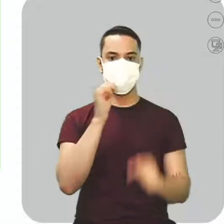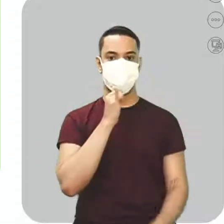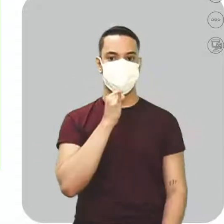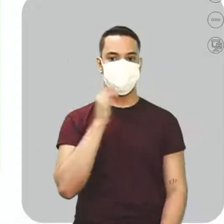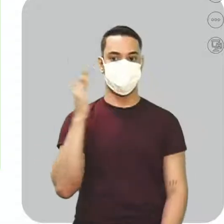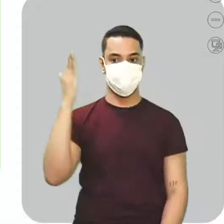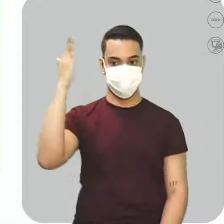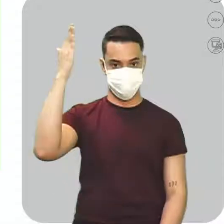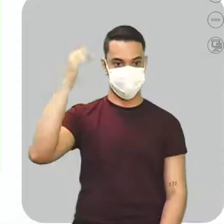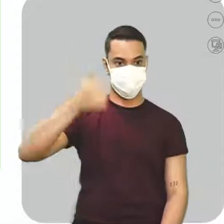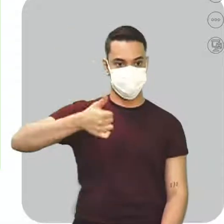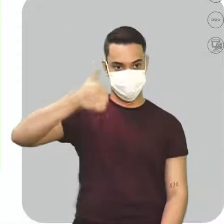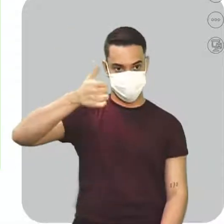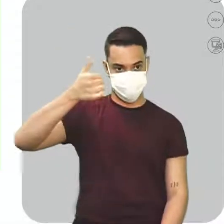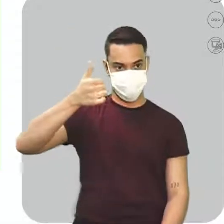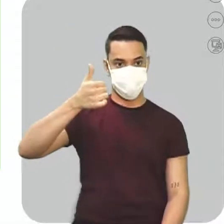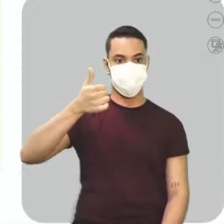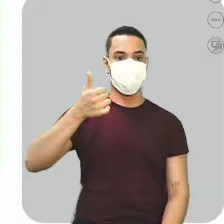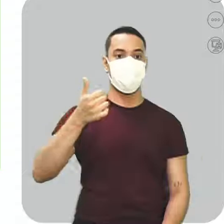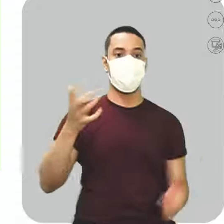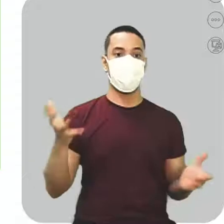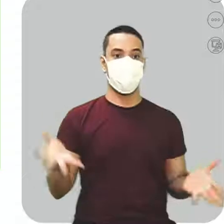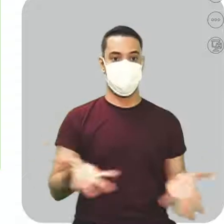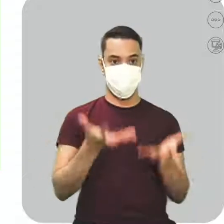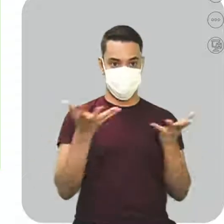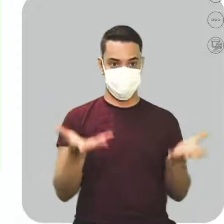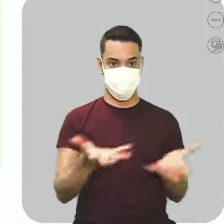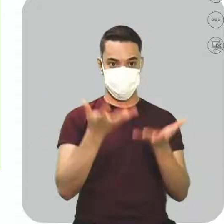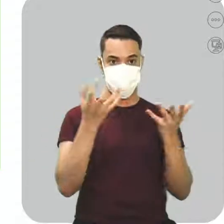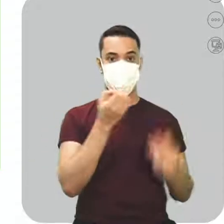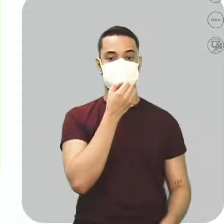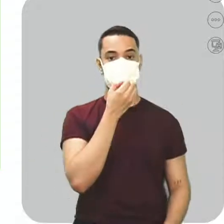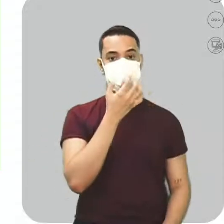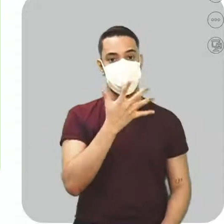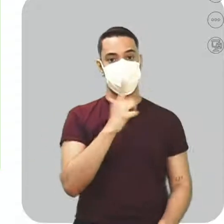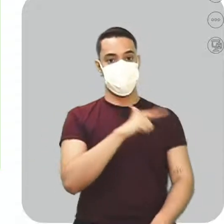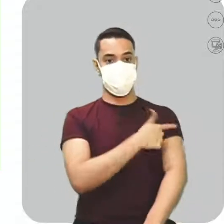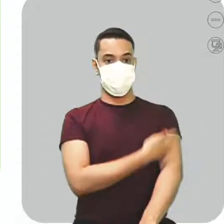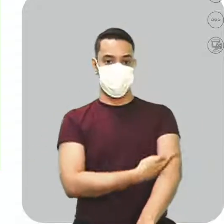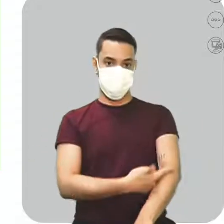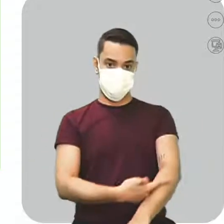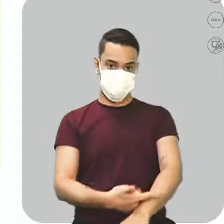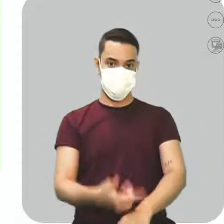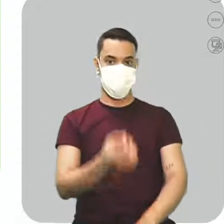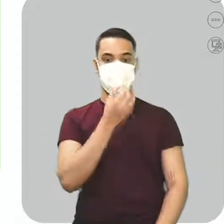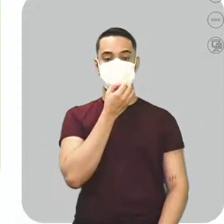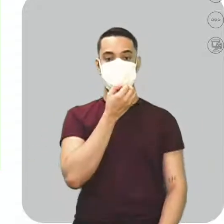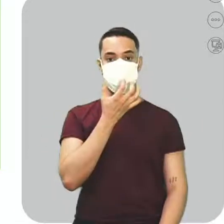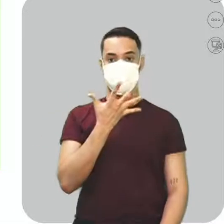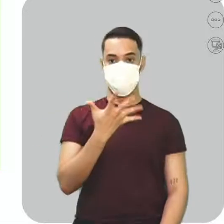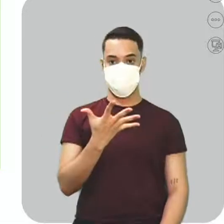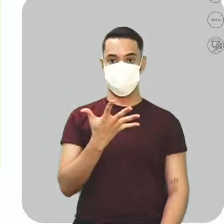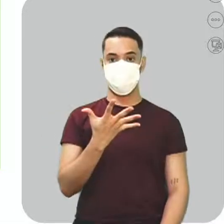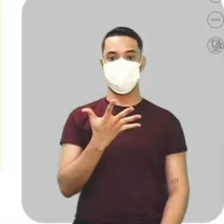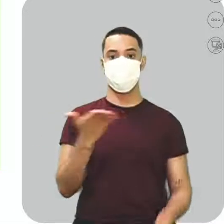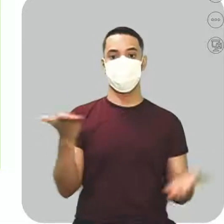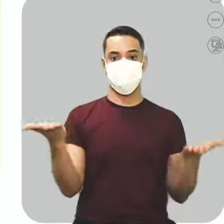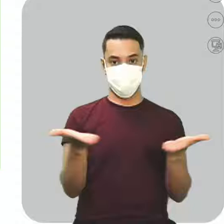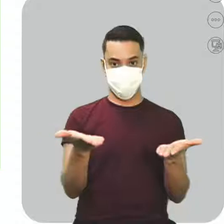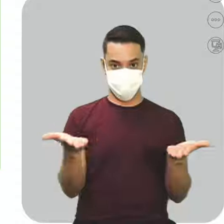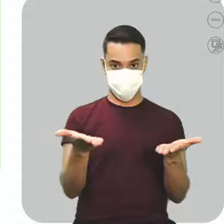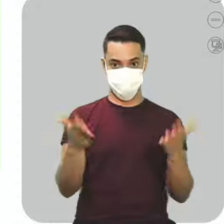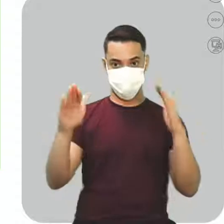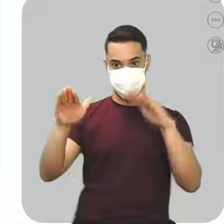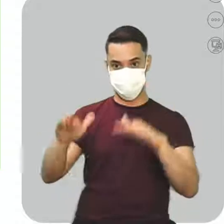A primeira, investir na boa educação é bem-estar do menor